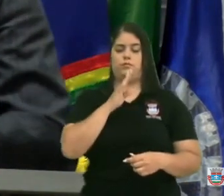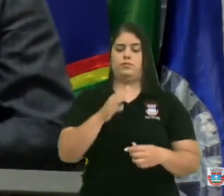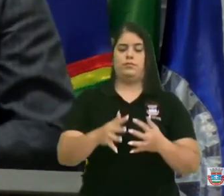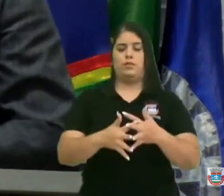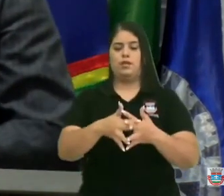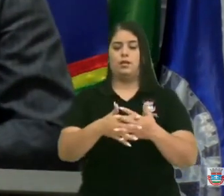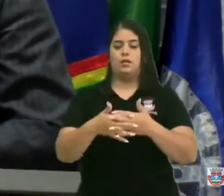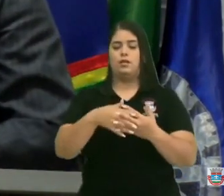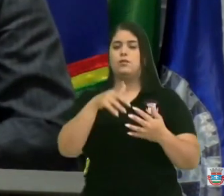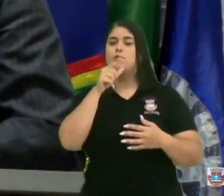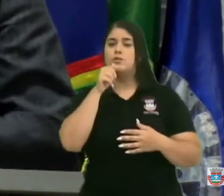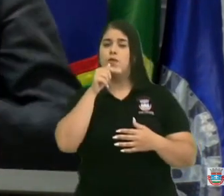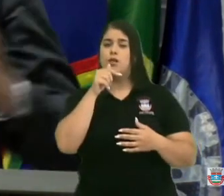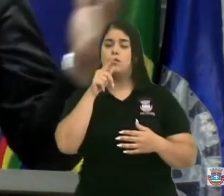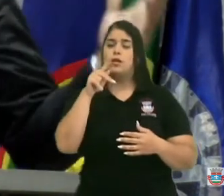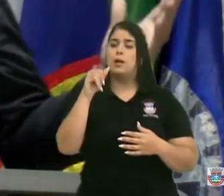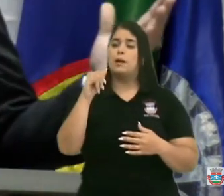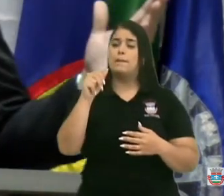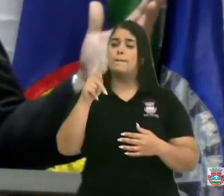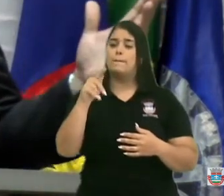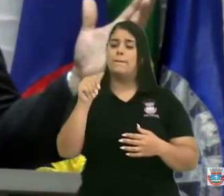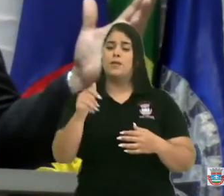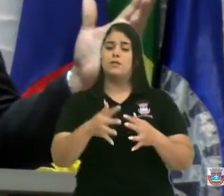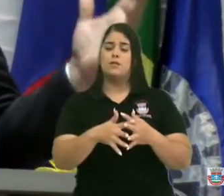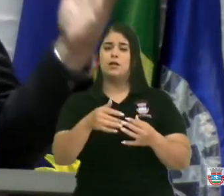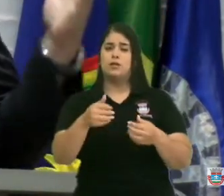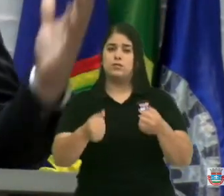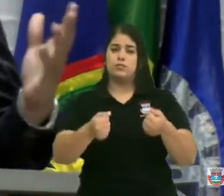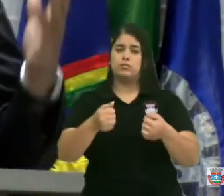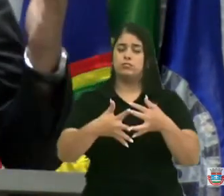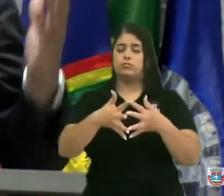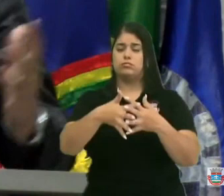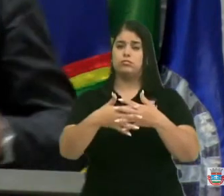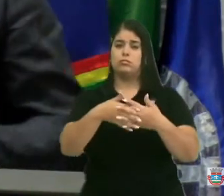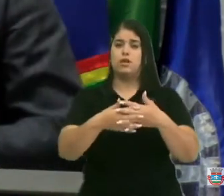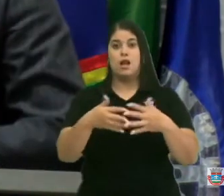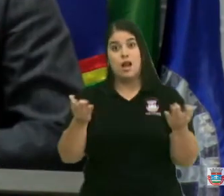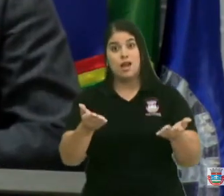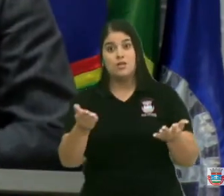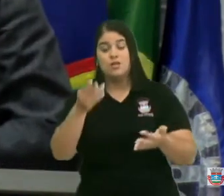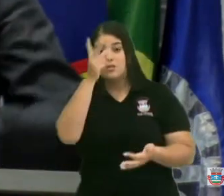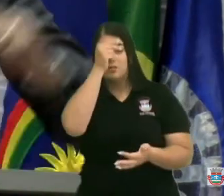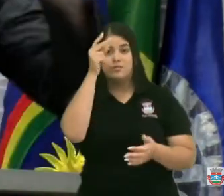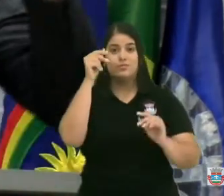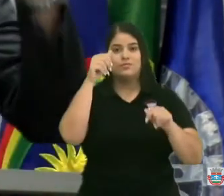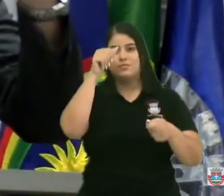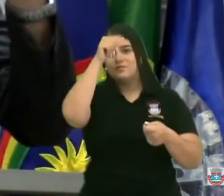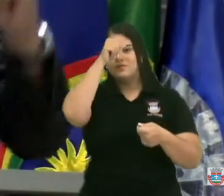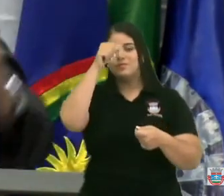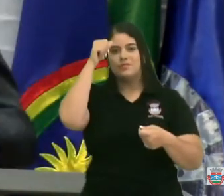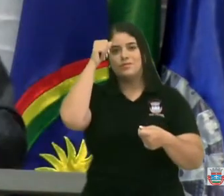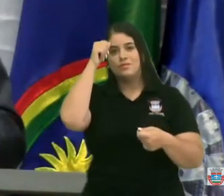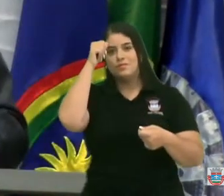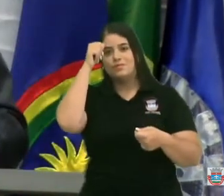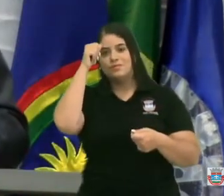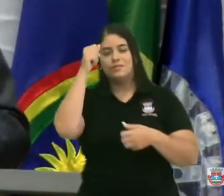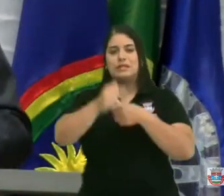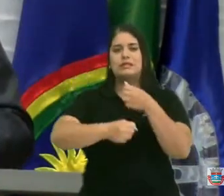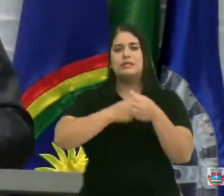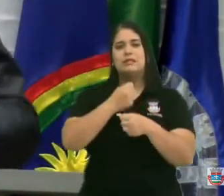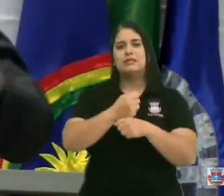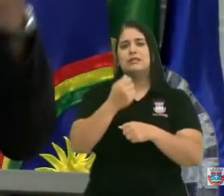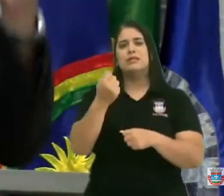caminhão-pipa. E agora, o prefeito Alexandre Batité, em menos de 2 anos de